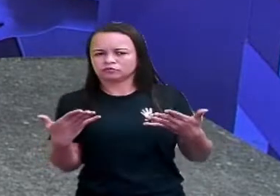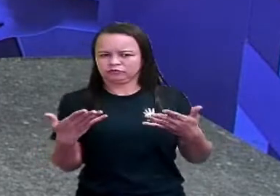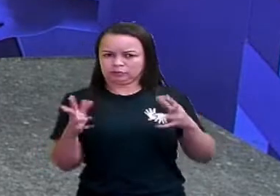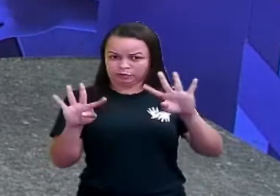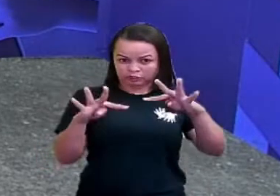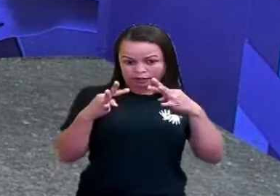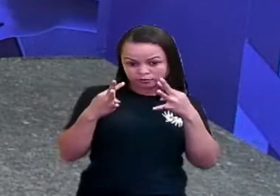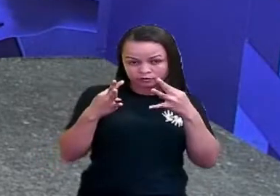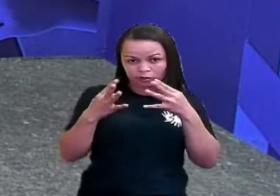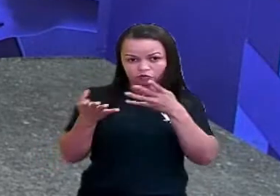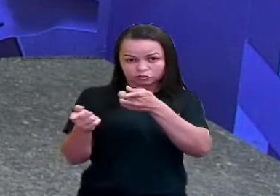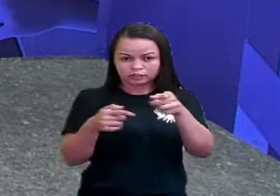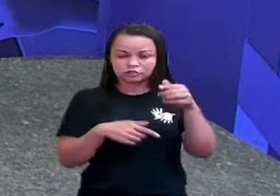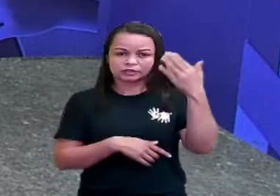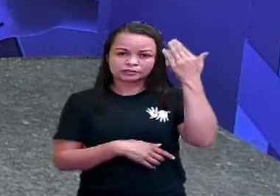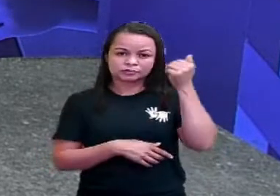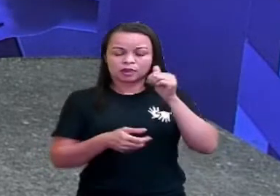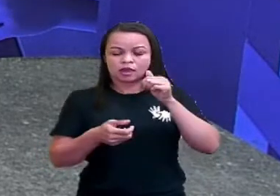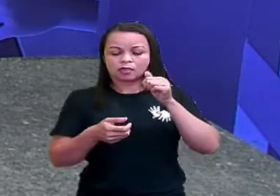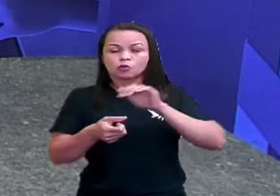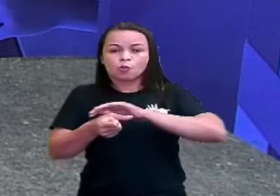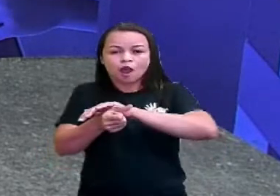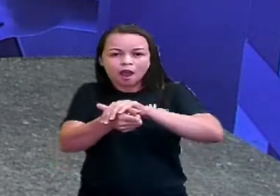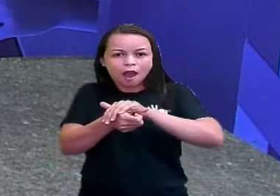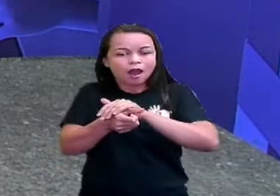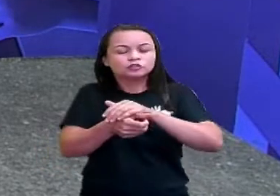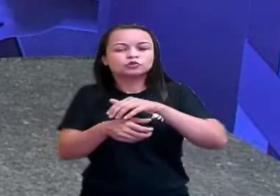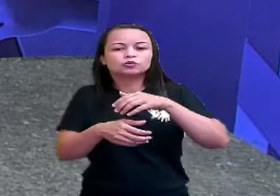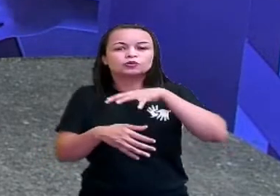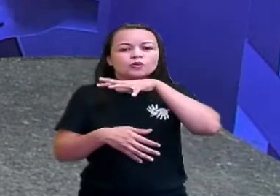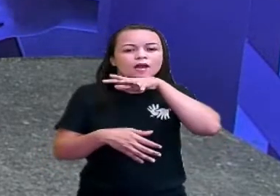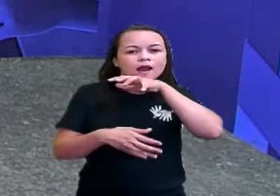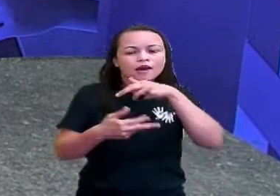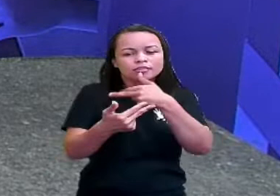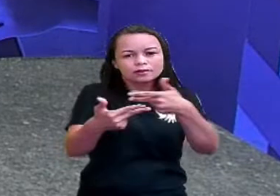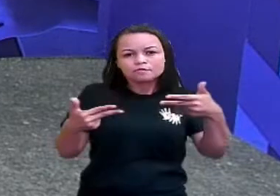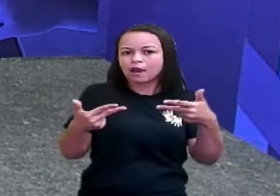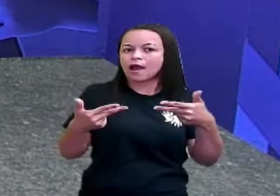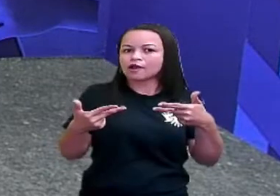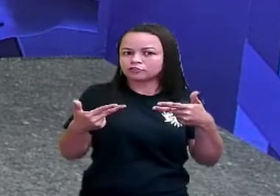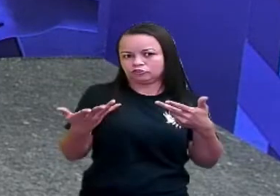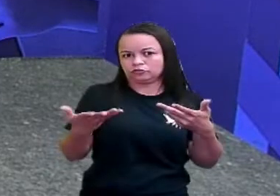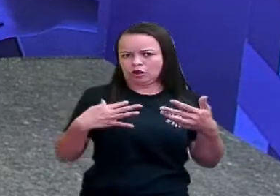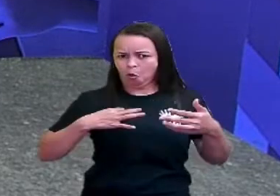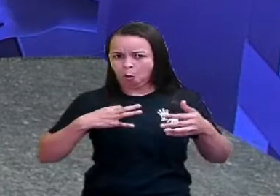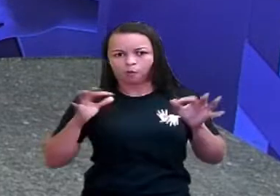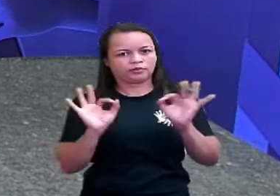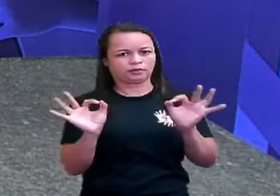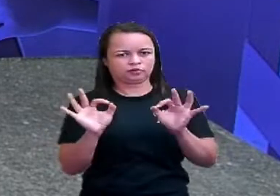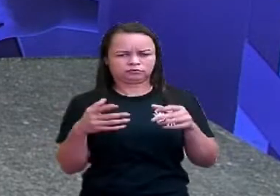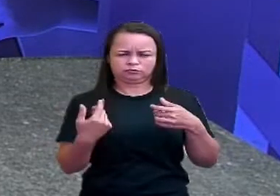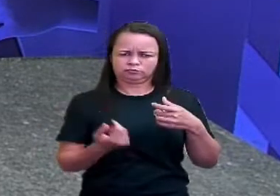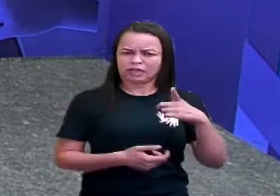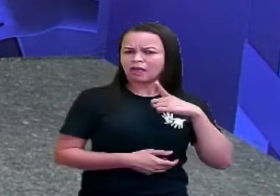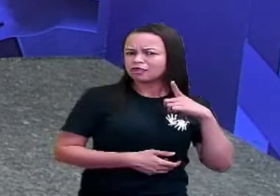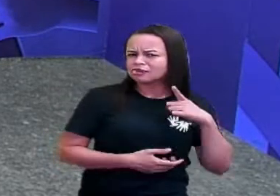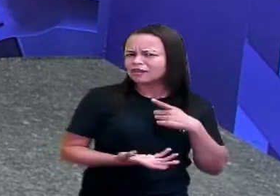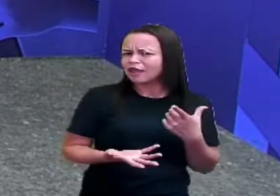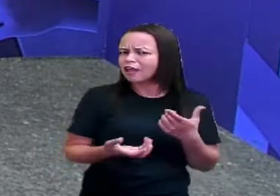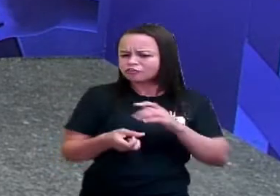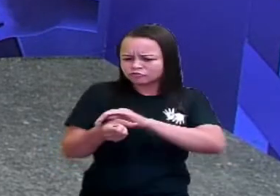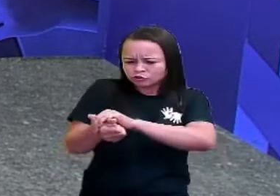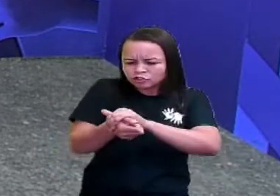saber os animais. Será que apareceu o jabuti? Sim! Olha só como se escreve a